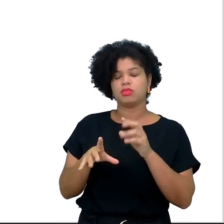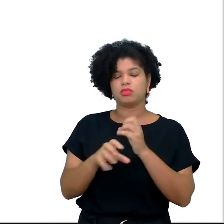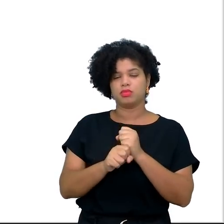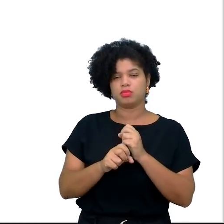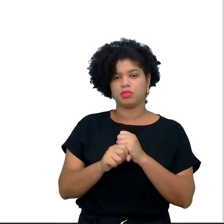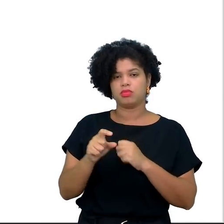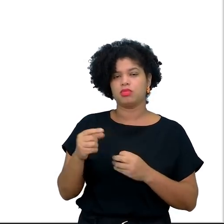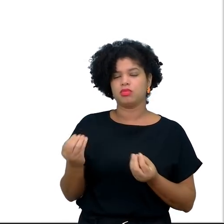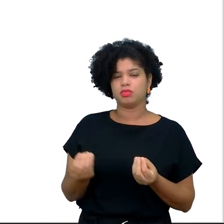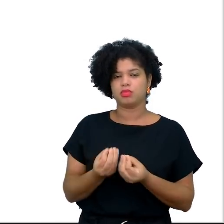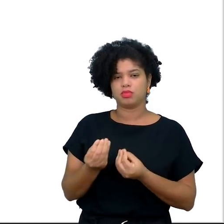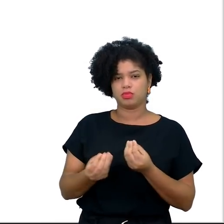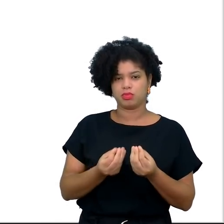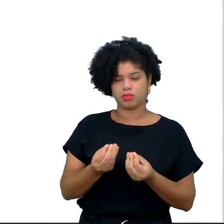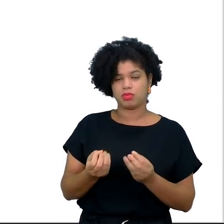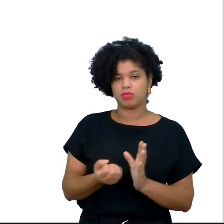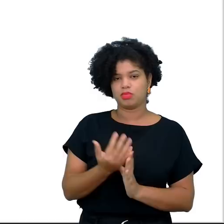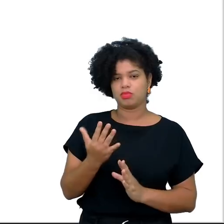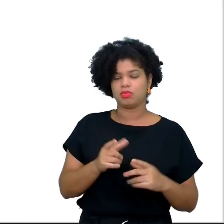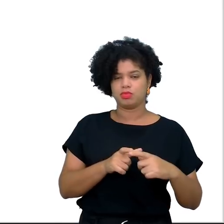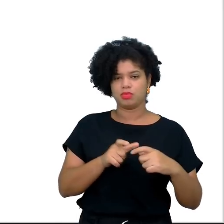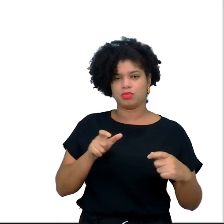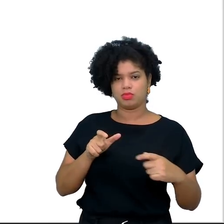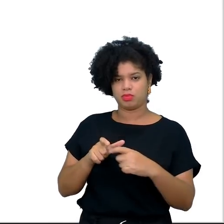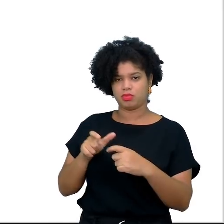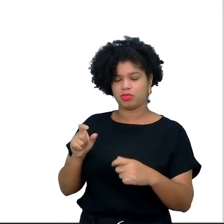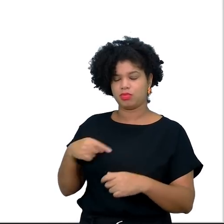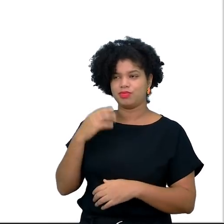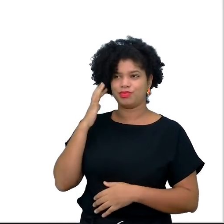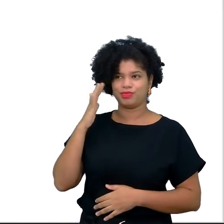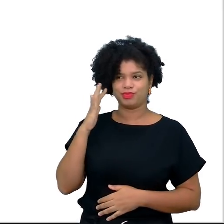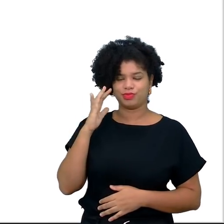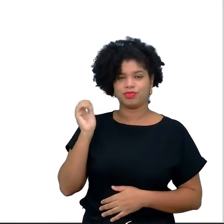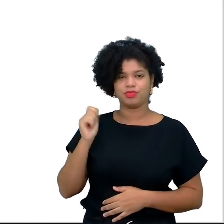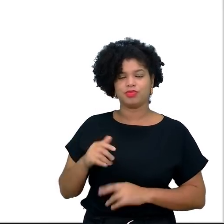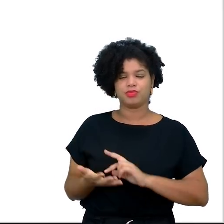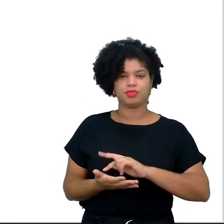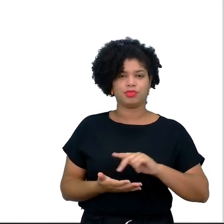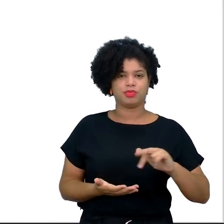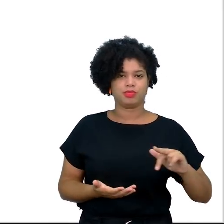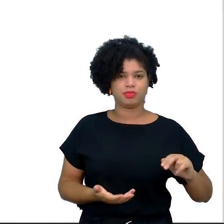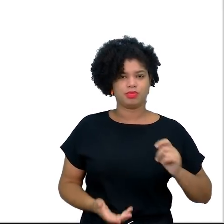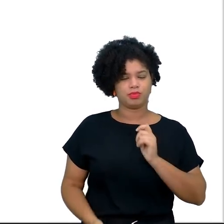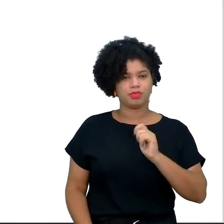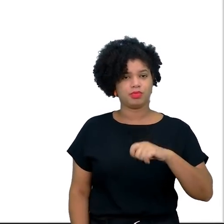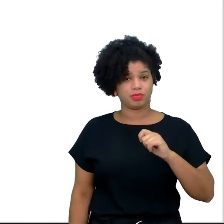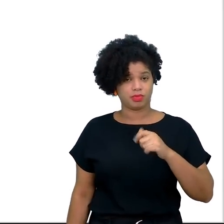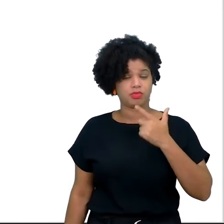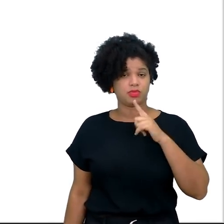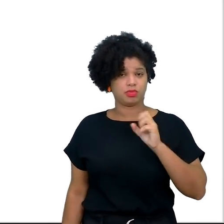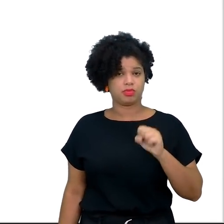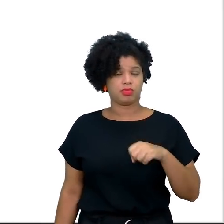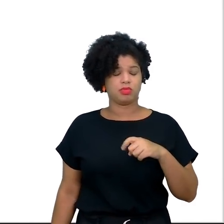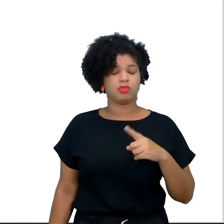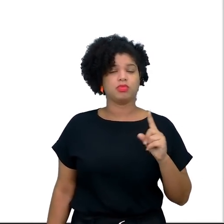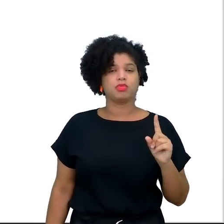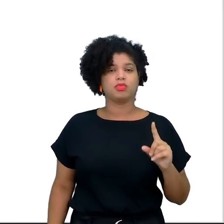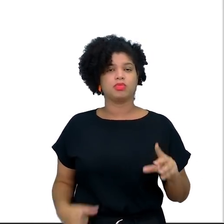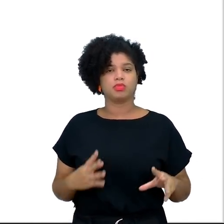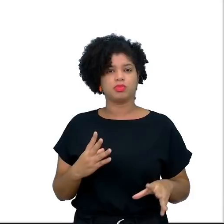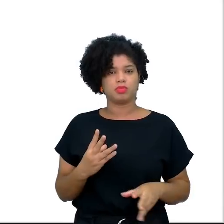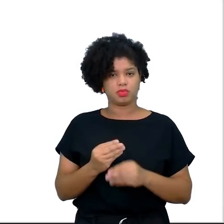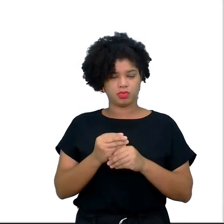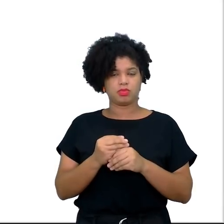de figurinhas. Então, nós podemos pensar também em diversos procedimentos, né? Adicionar figurinhas